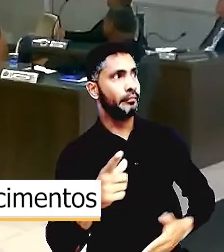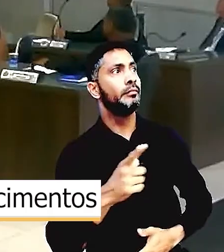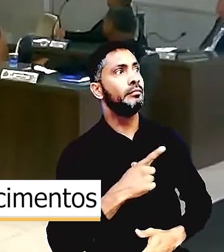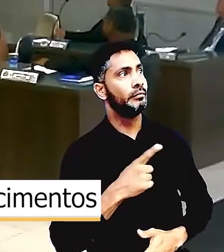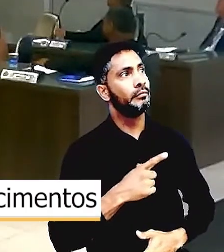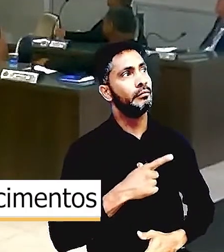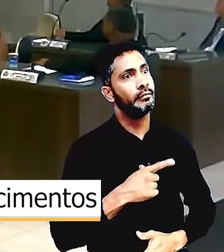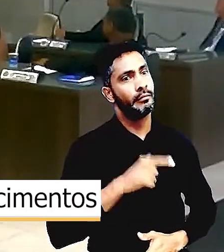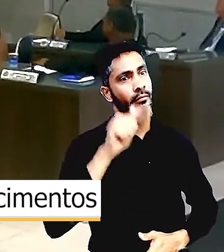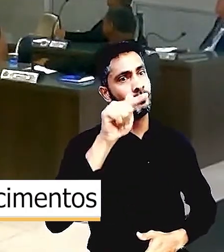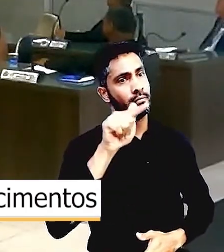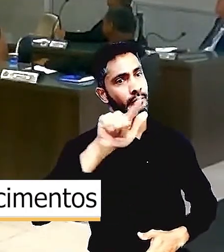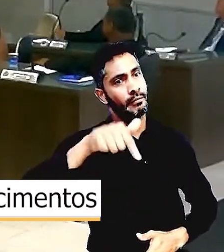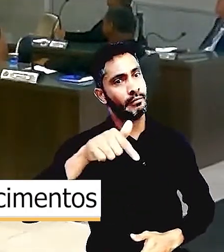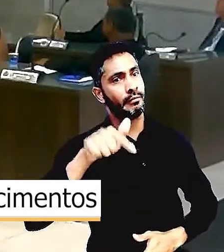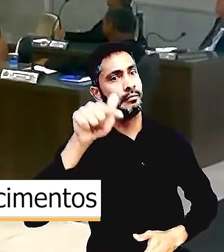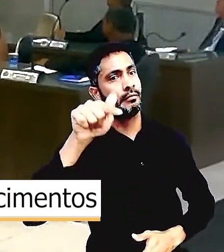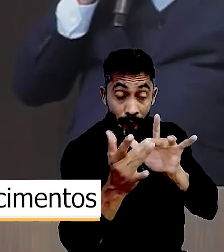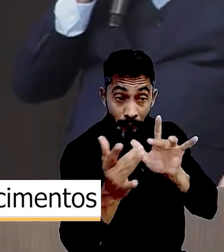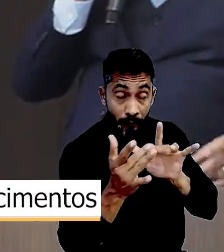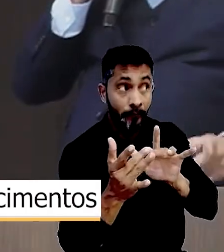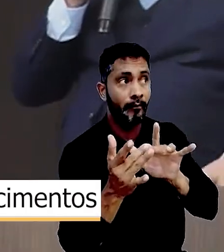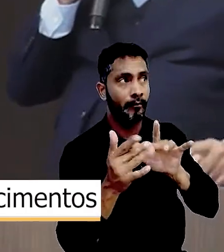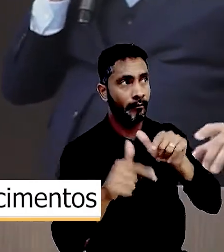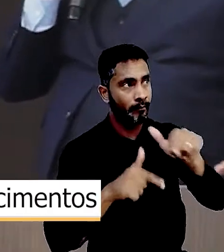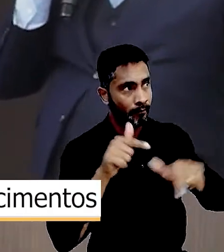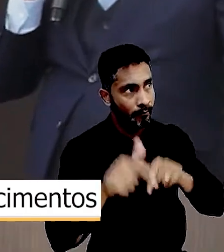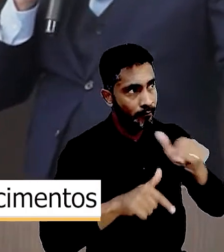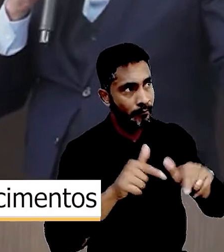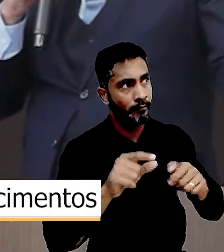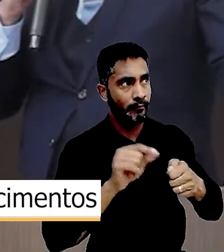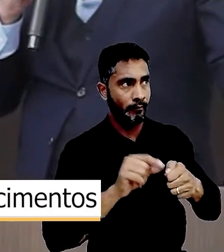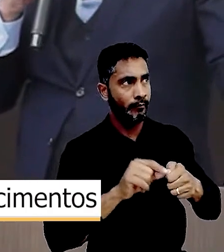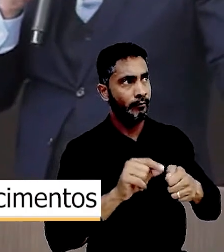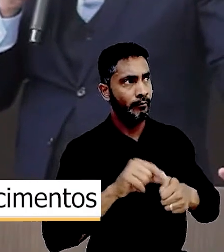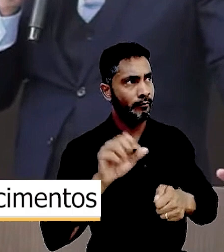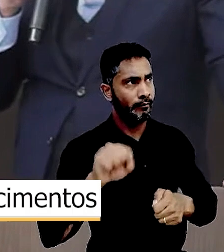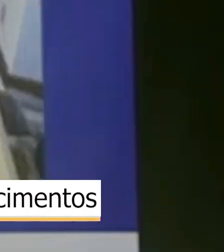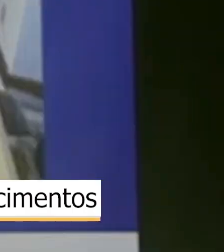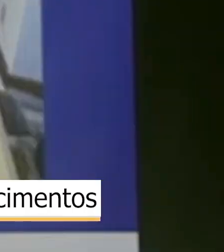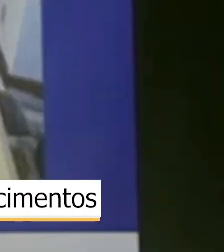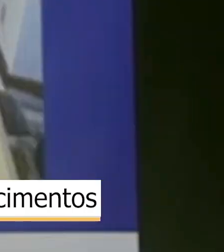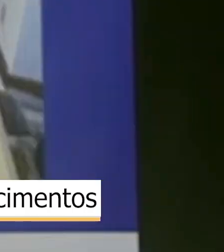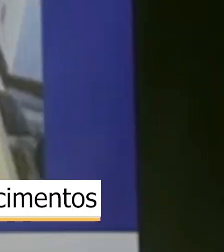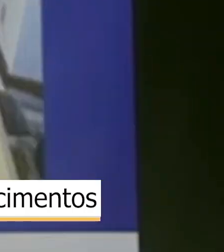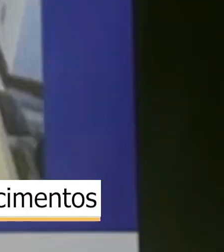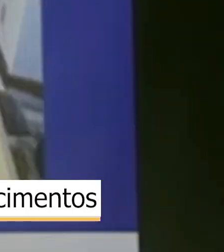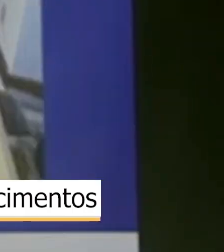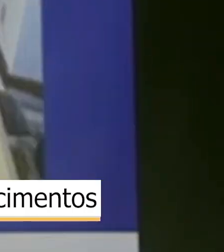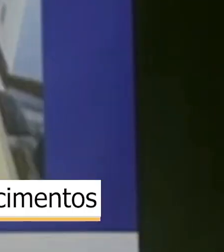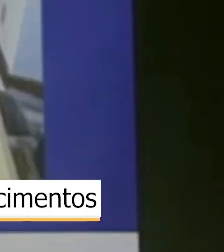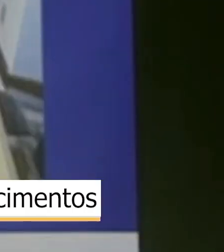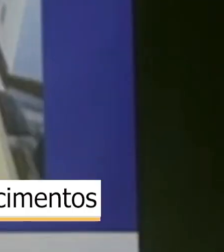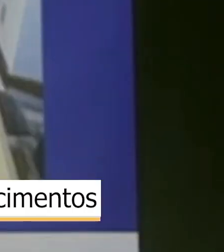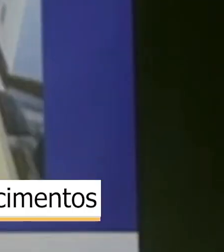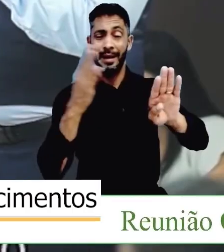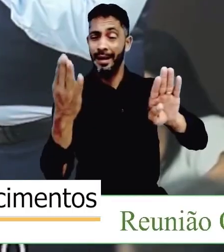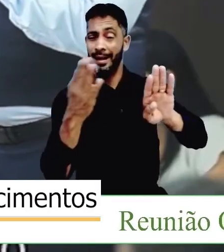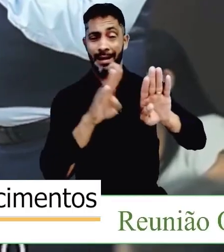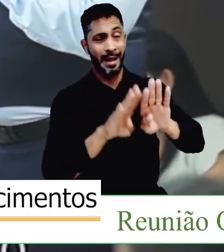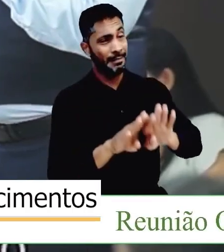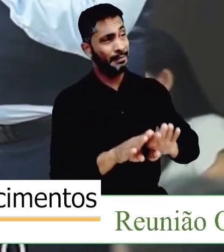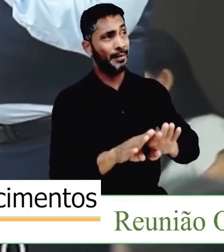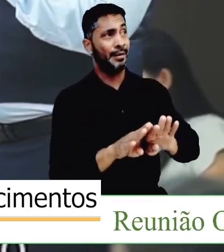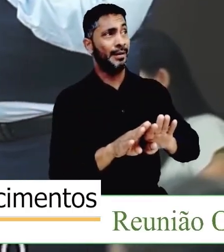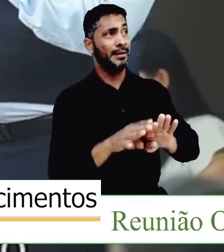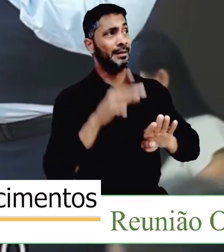município. A situação precária da saúde no município, quando a administração do prefeito José Aparecido assumiu a